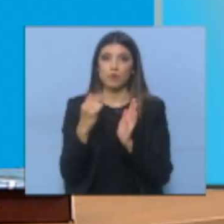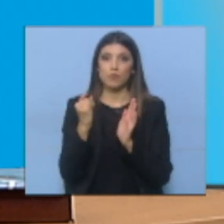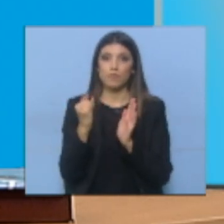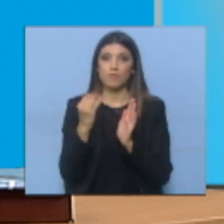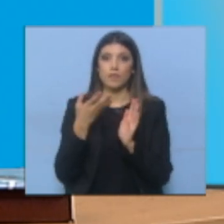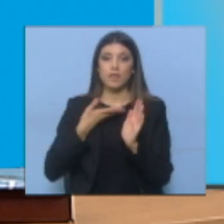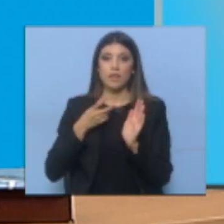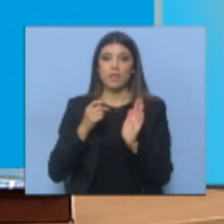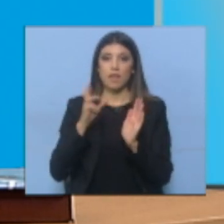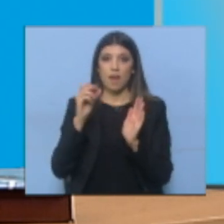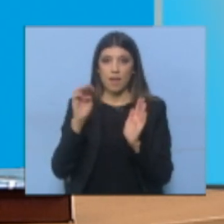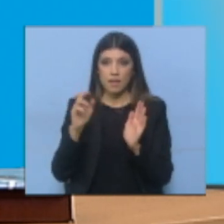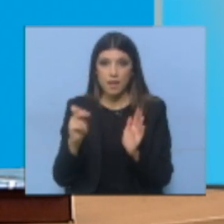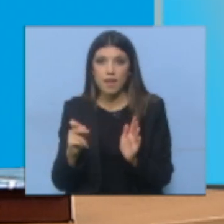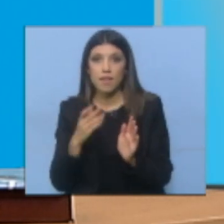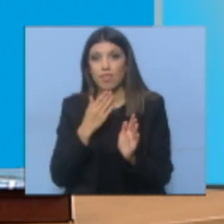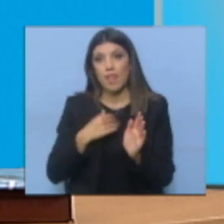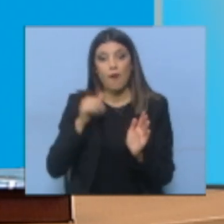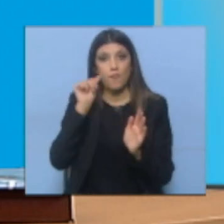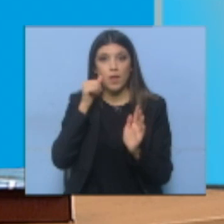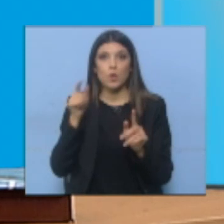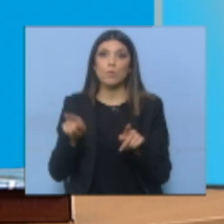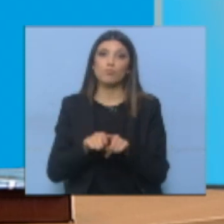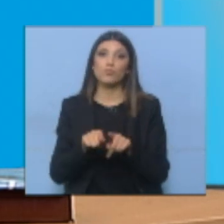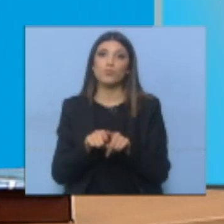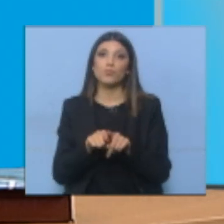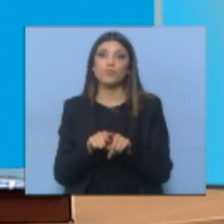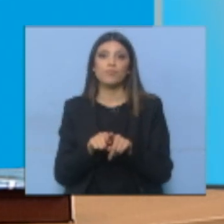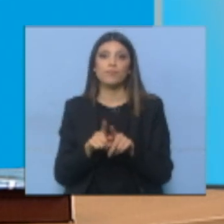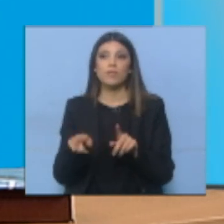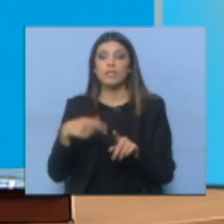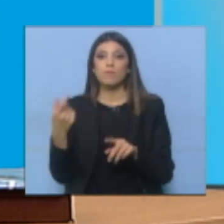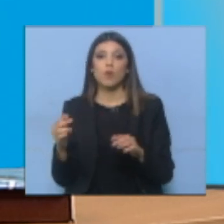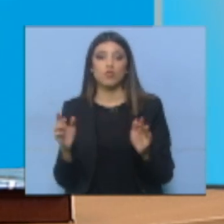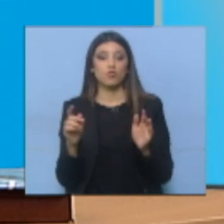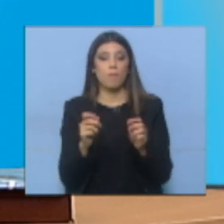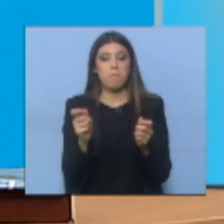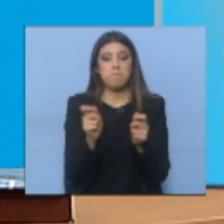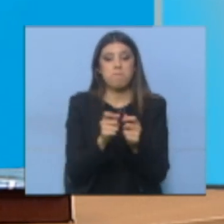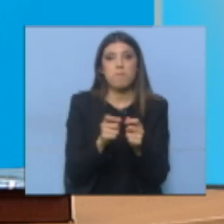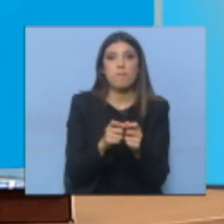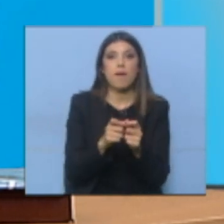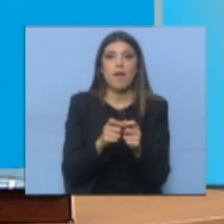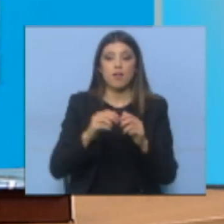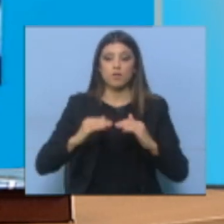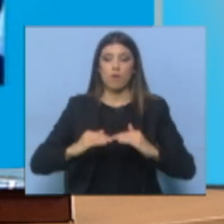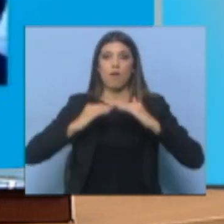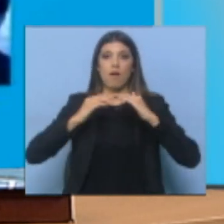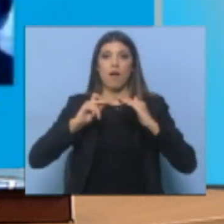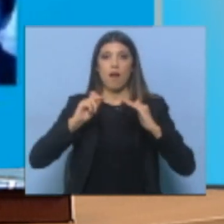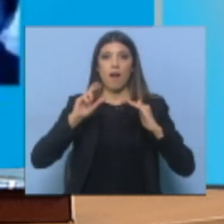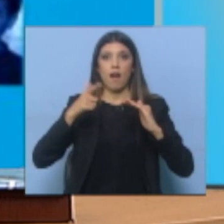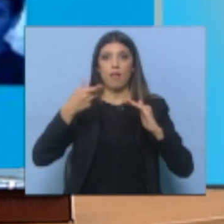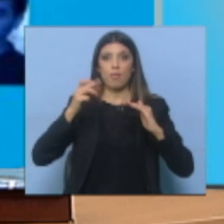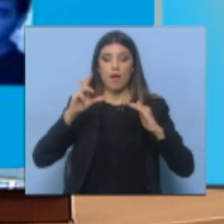possível à volta do batistério, e depois, ou então junto do altar. Algumas igrejas têm o batistério colocado em